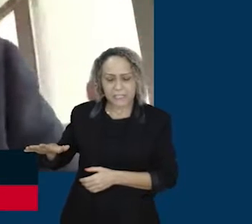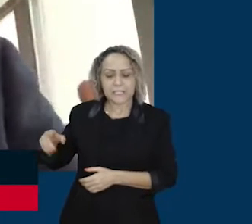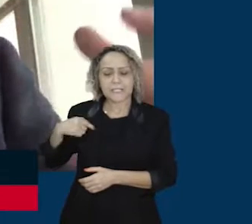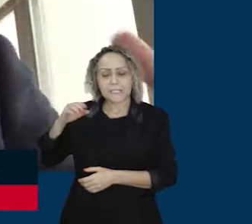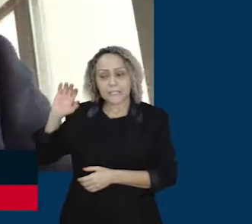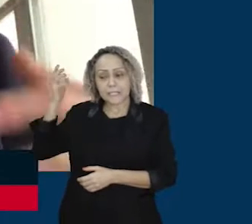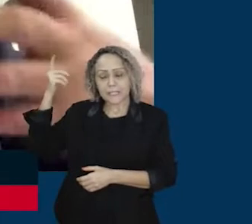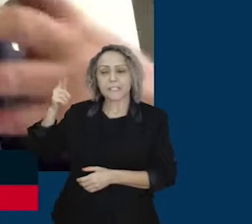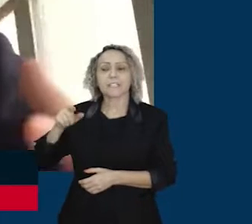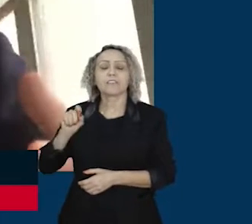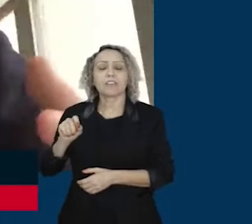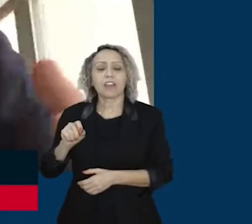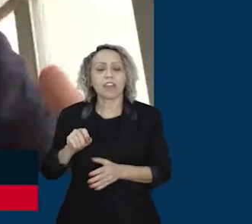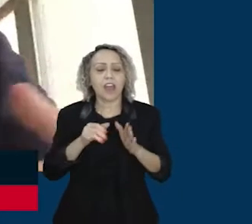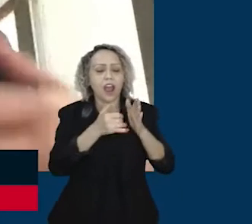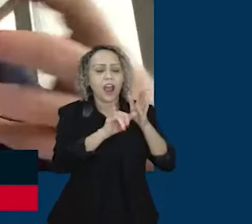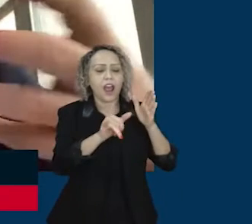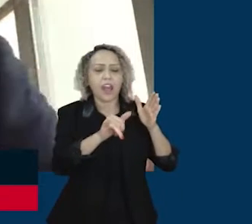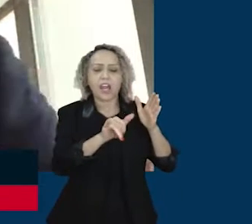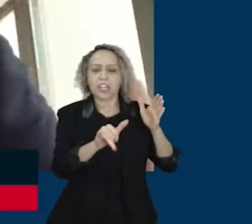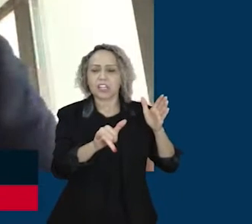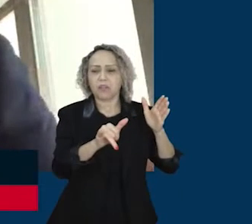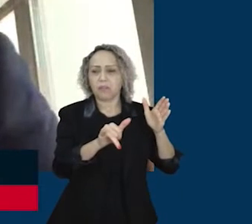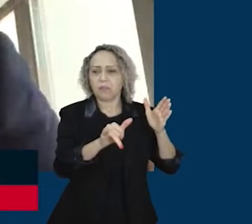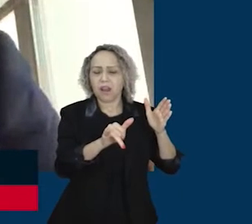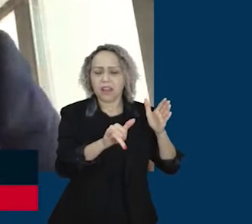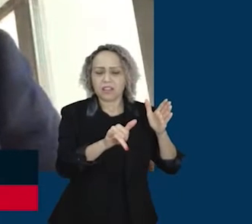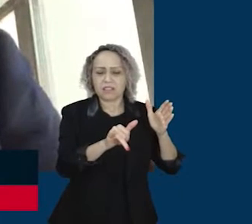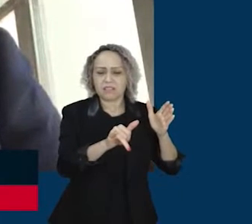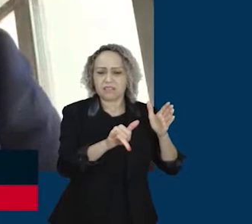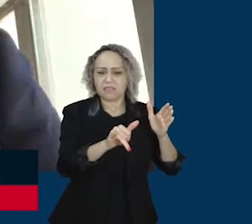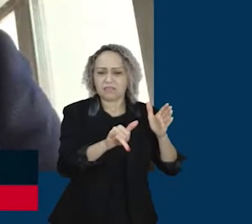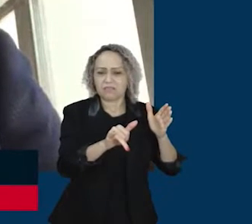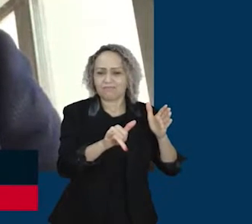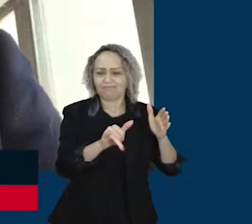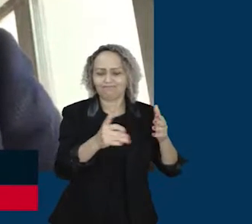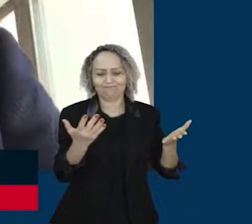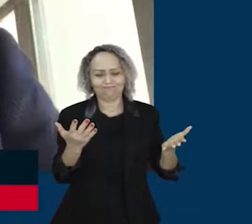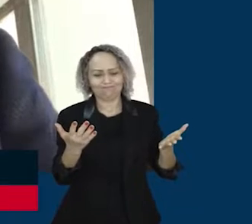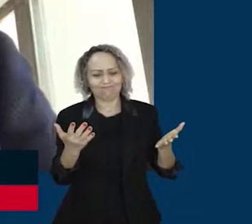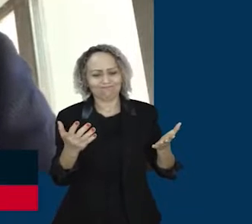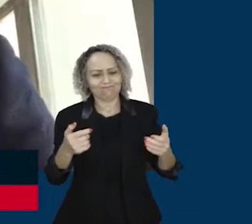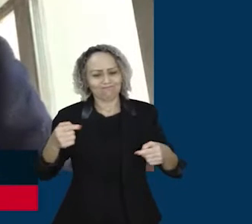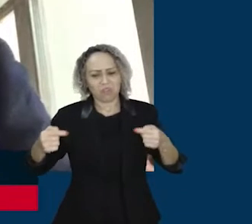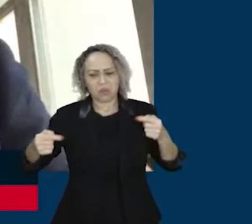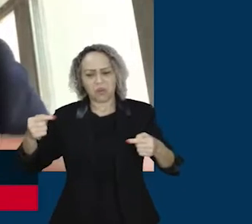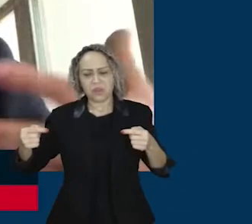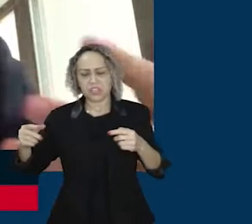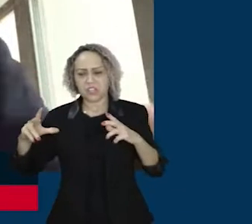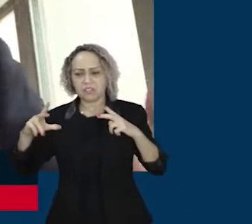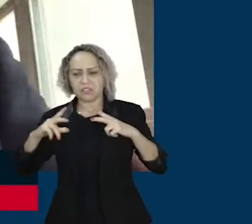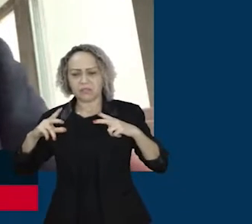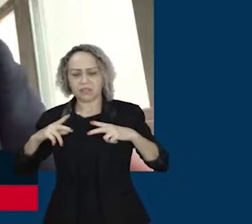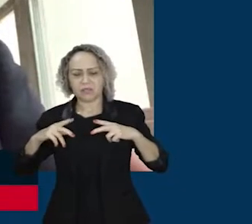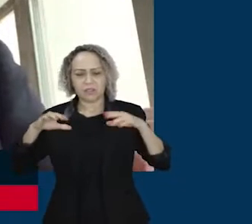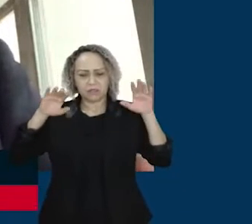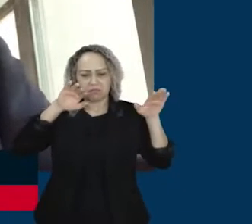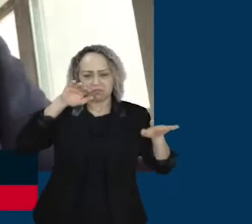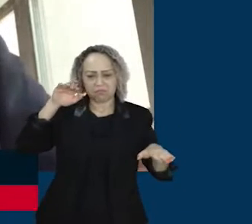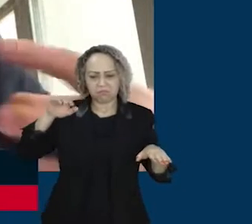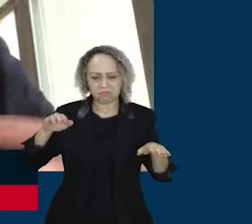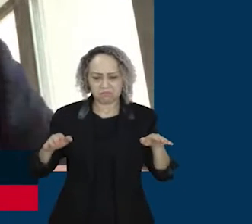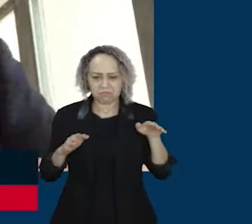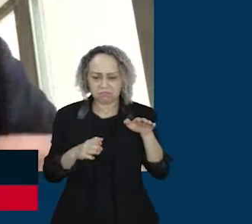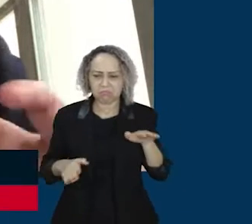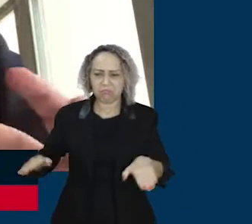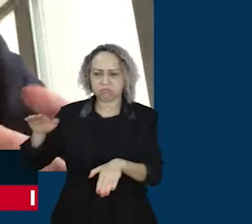colocar a Eletrobras para fazer coisas que a iniciativa privada não faria necessariamente de primeira. Então é um papel complementar, mas é um papel, na